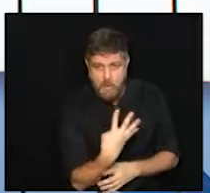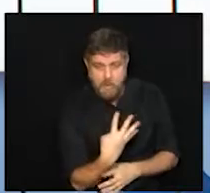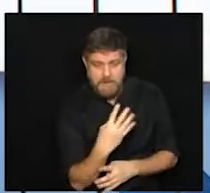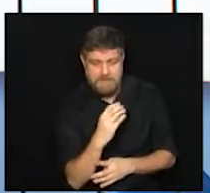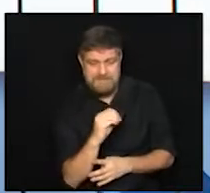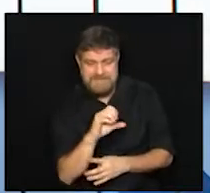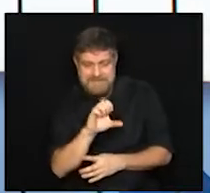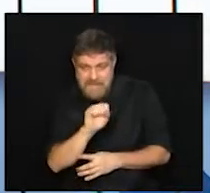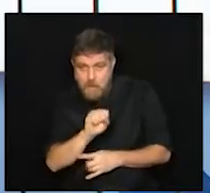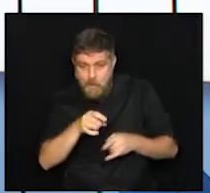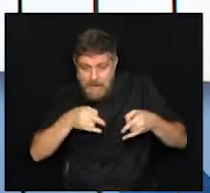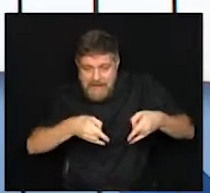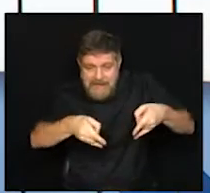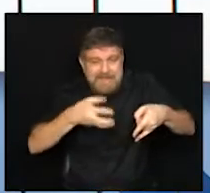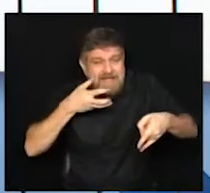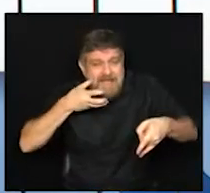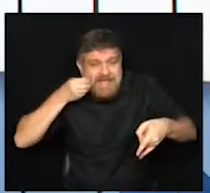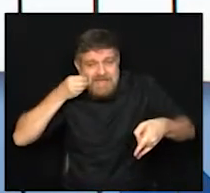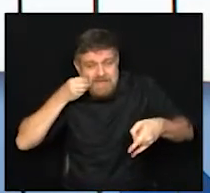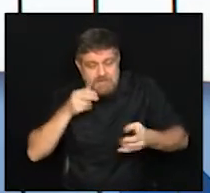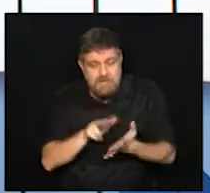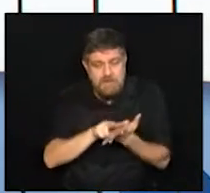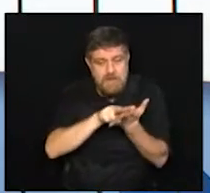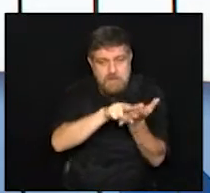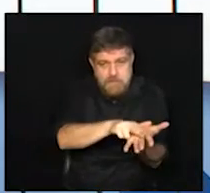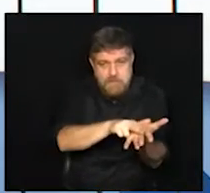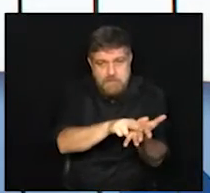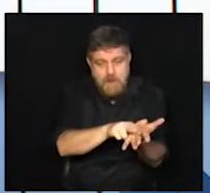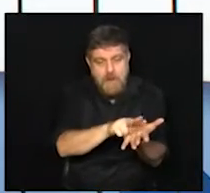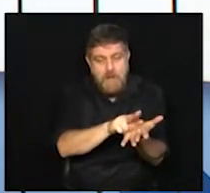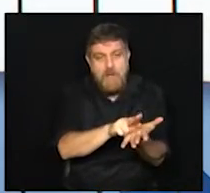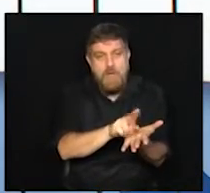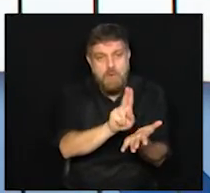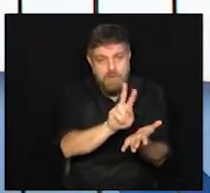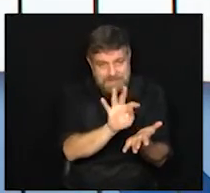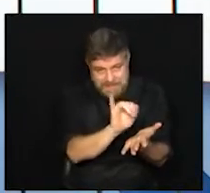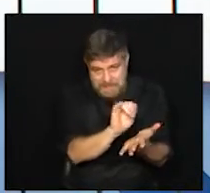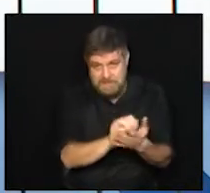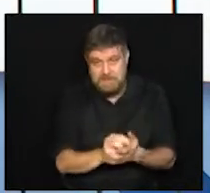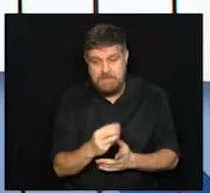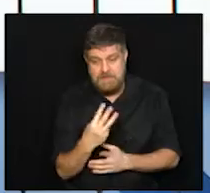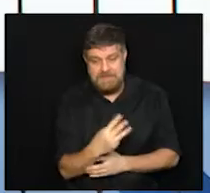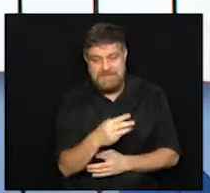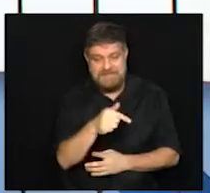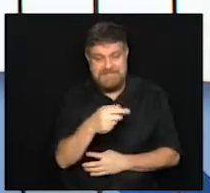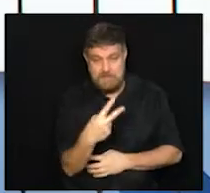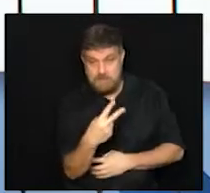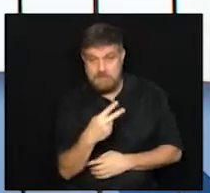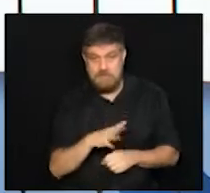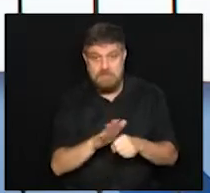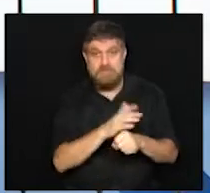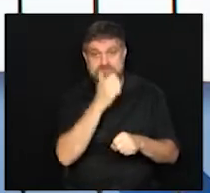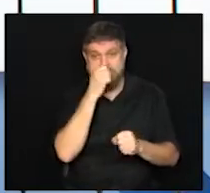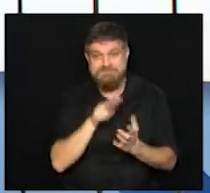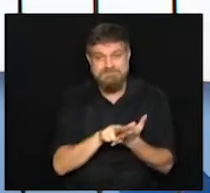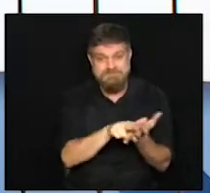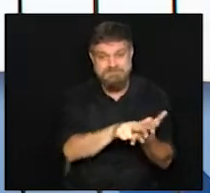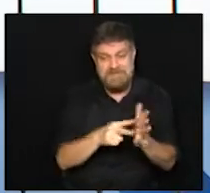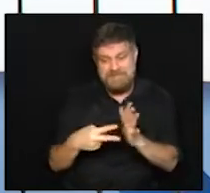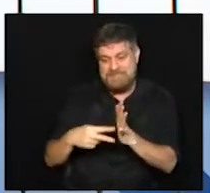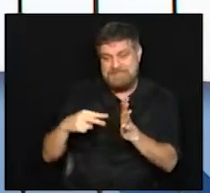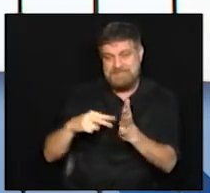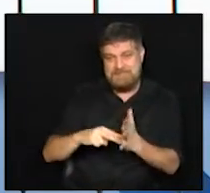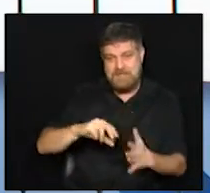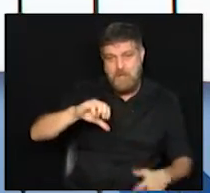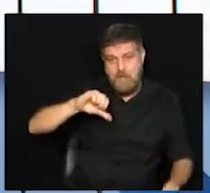408 leitos exclusivos de UTI Covid, 372 estavam ocupados nesta quarta-feira, o que representa